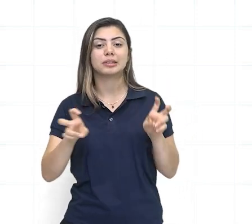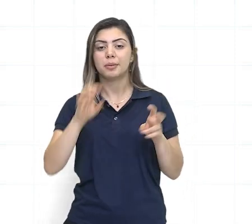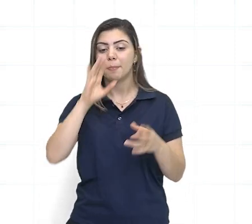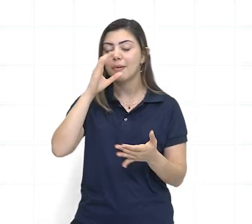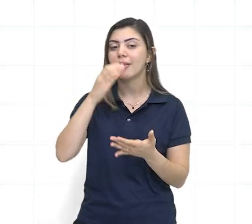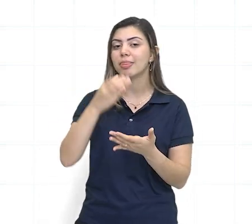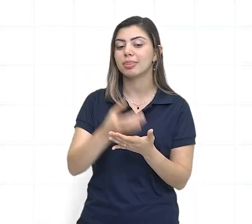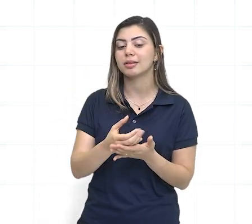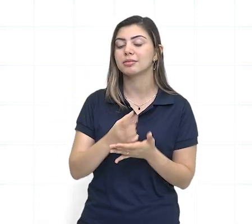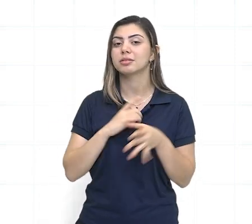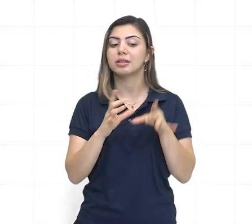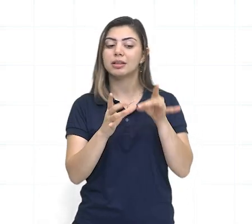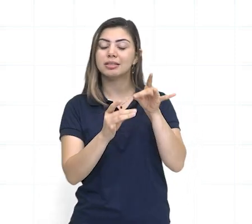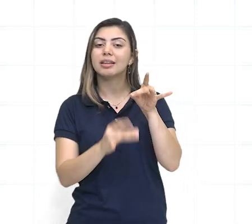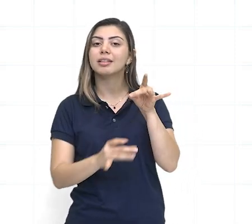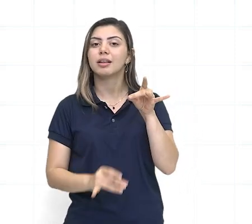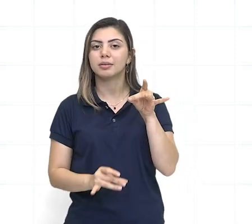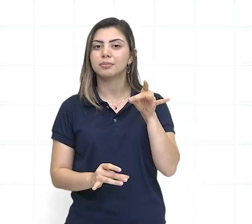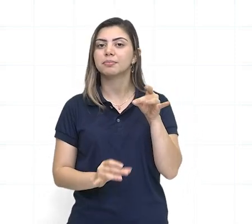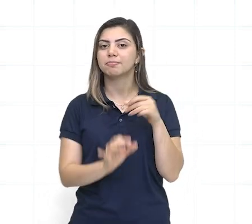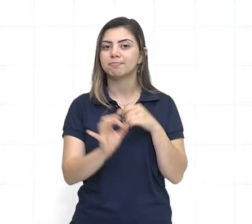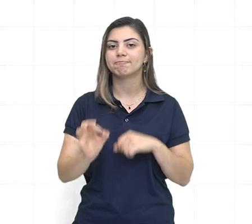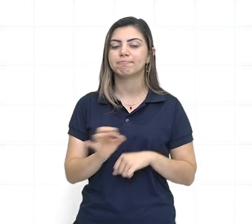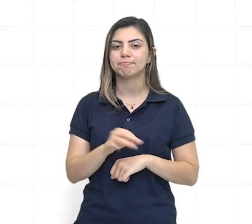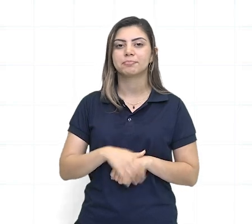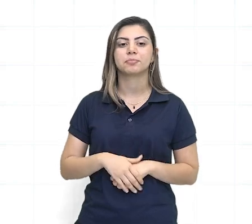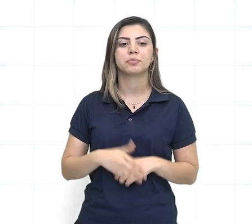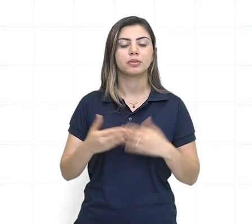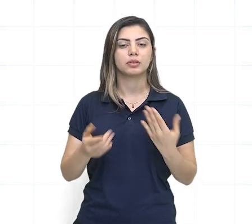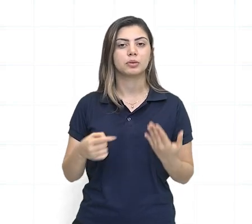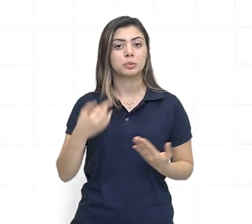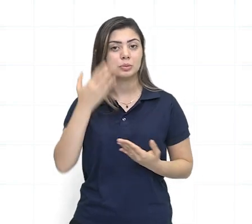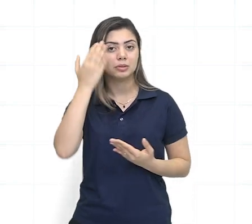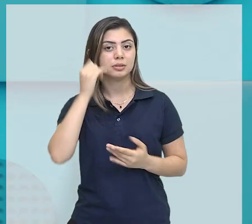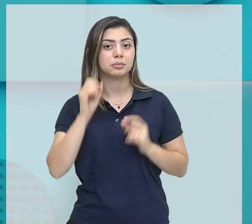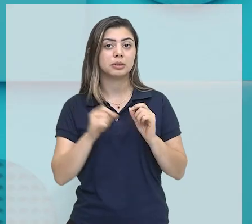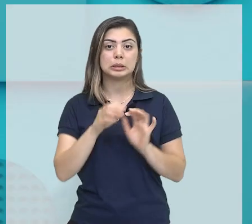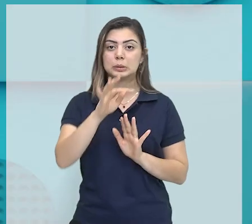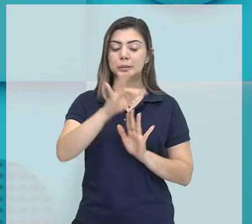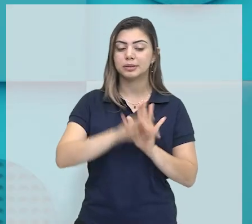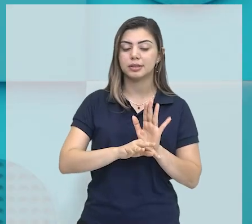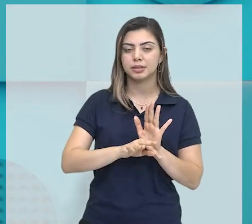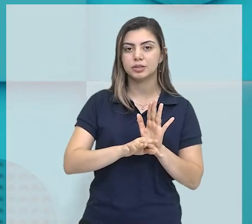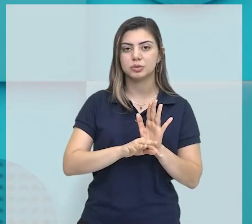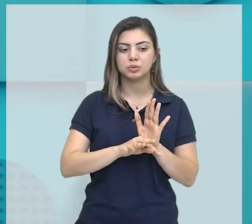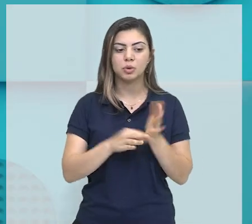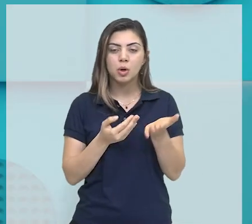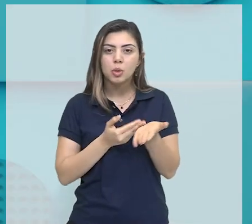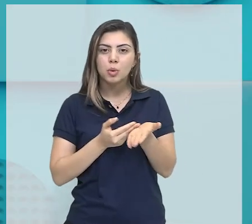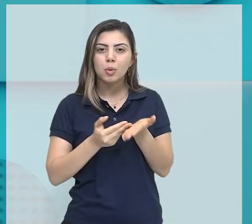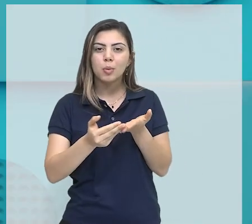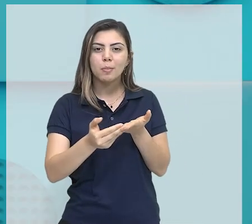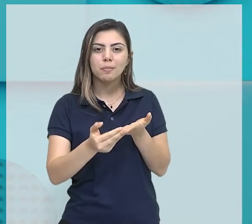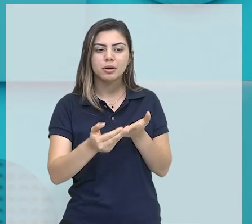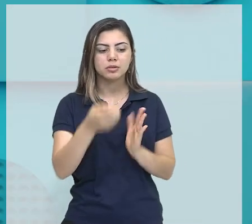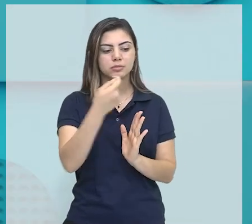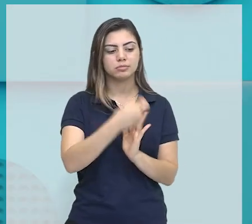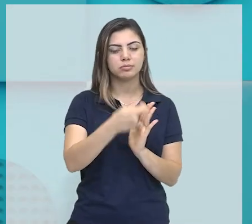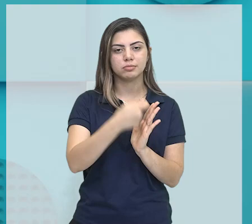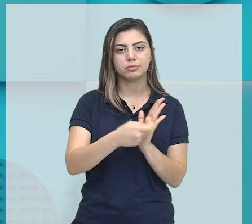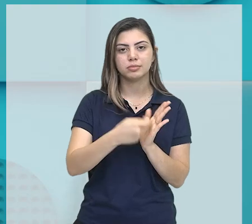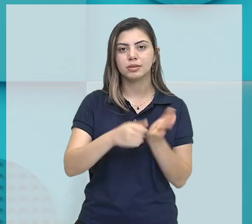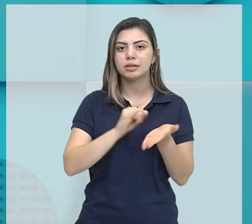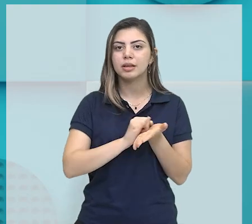ser desenvolvida. Então, dentro do seu texto, no início, o que é importante? Lá